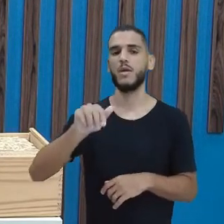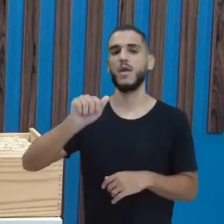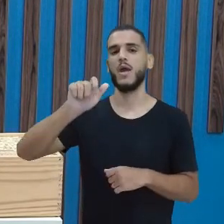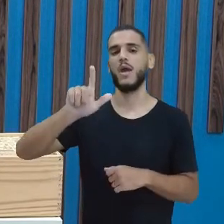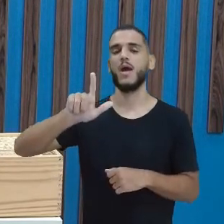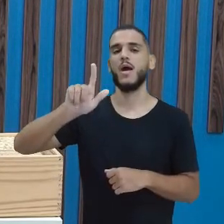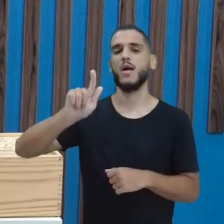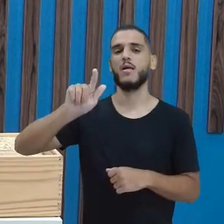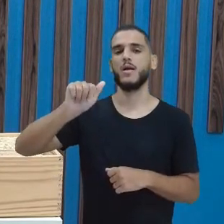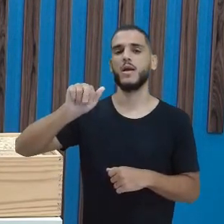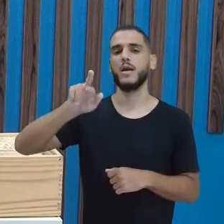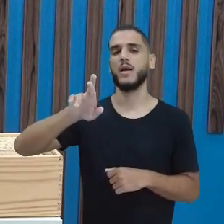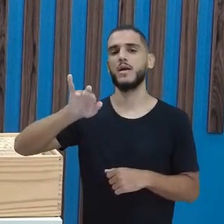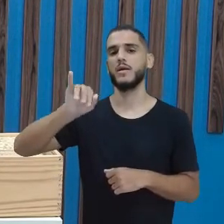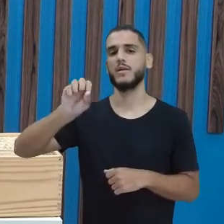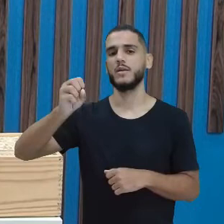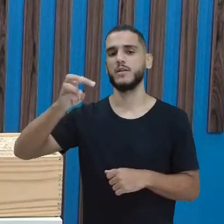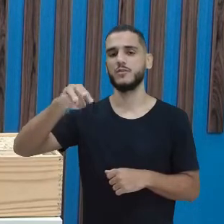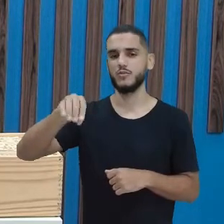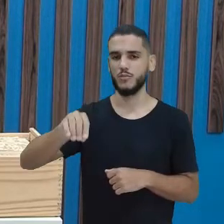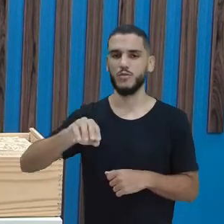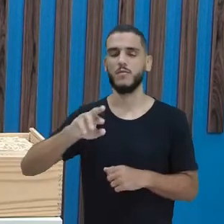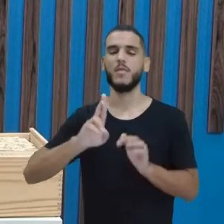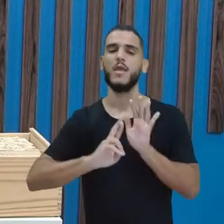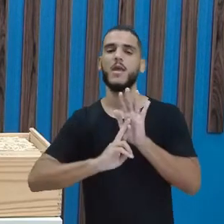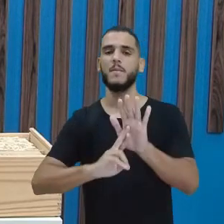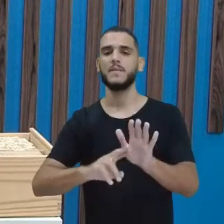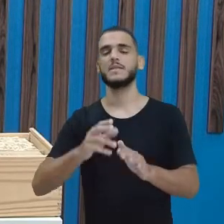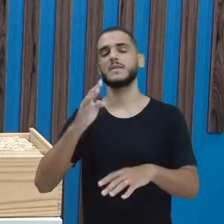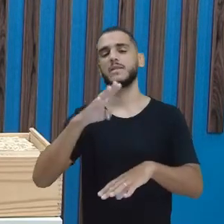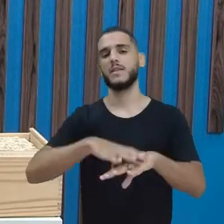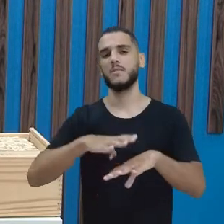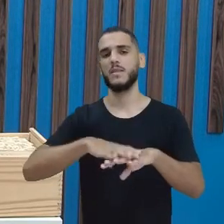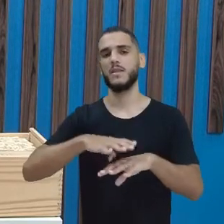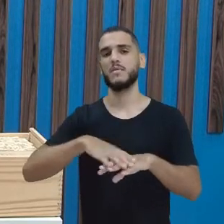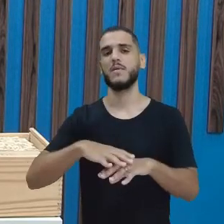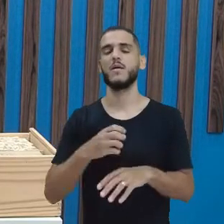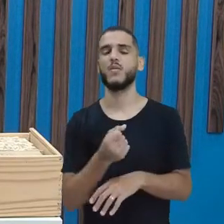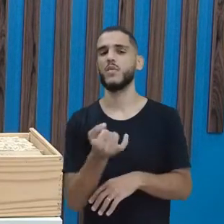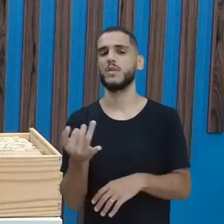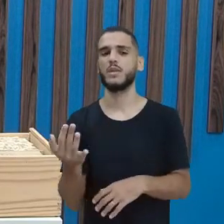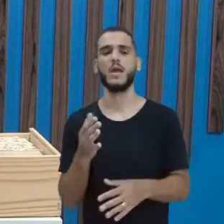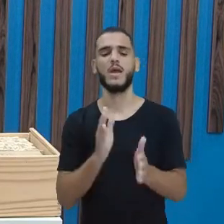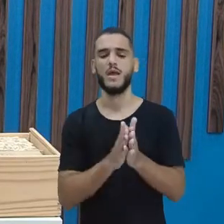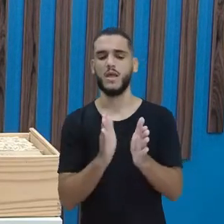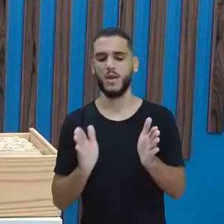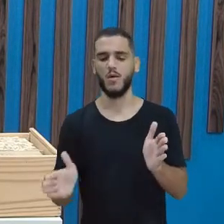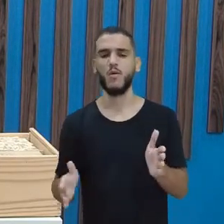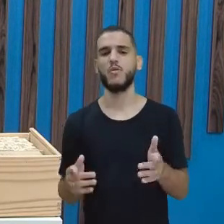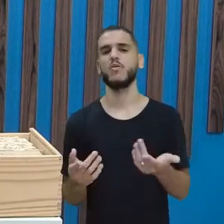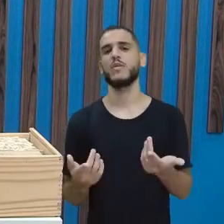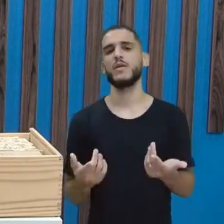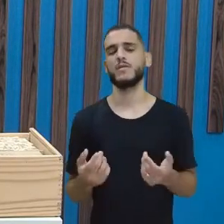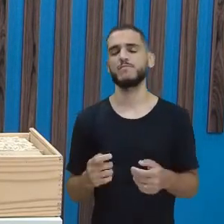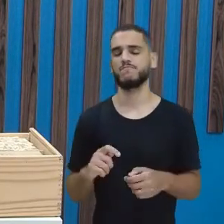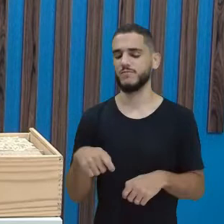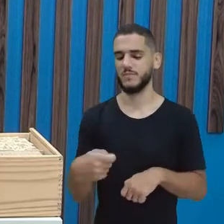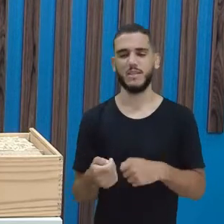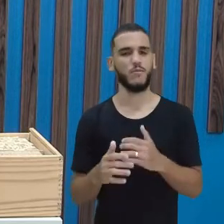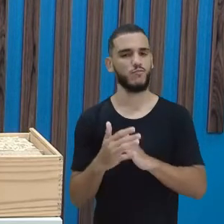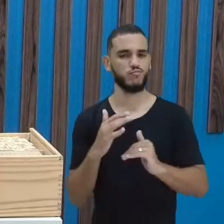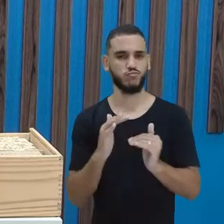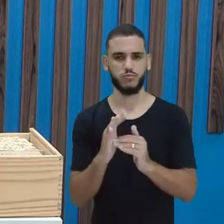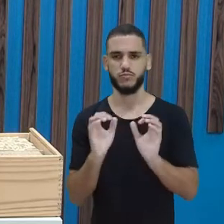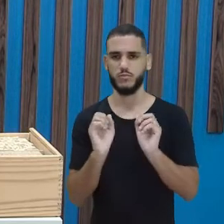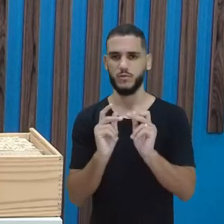na matemática aquele número, né? Aquela quantidade, aquela ordem, aquele código, tá